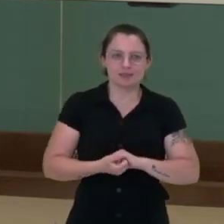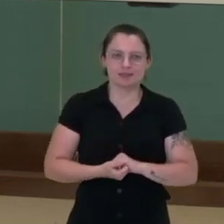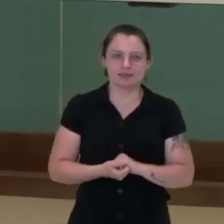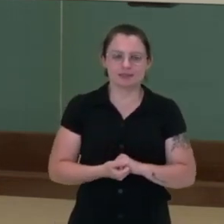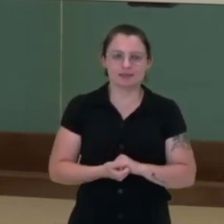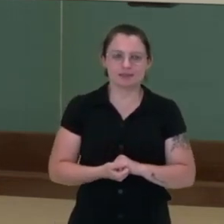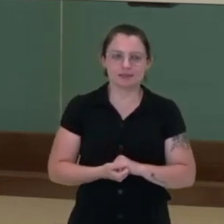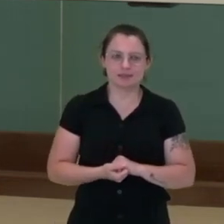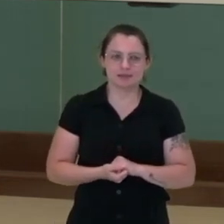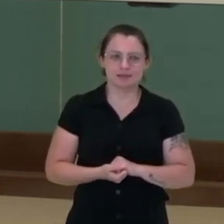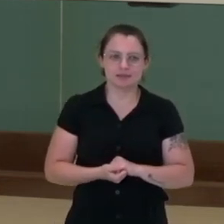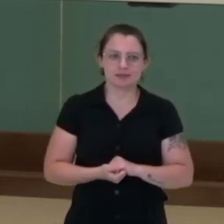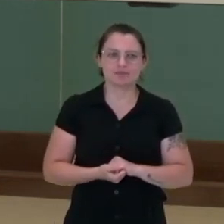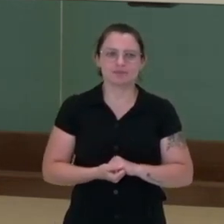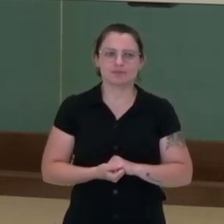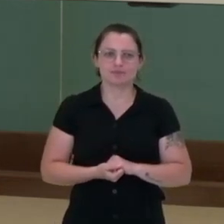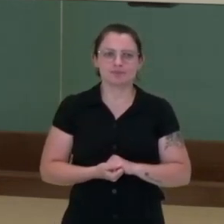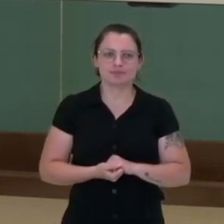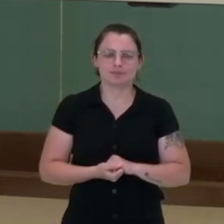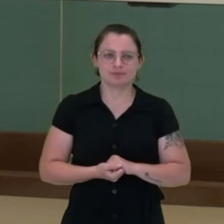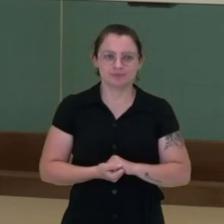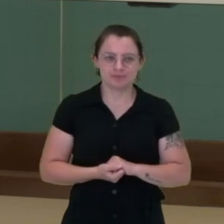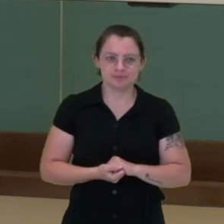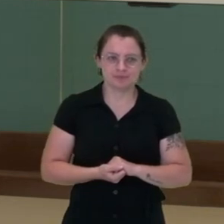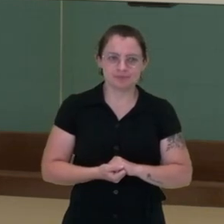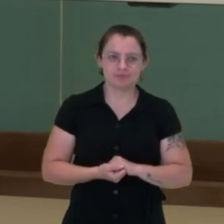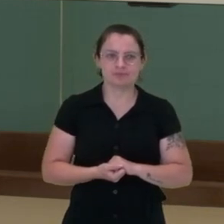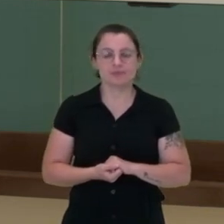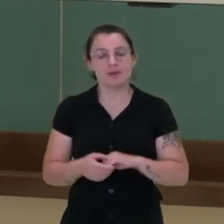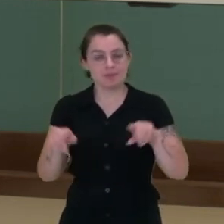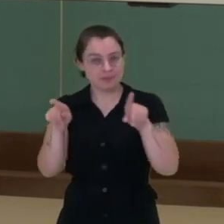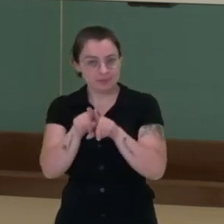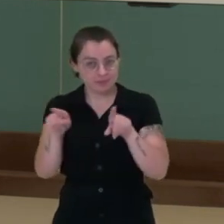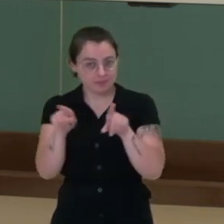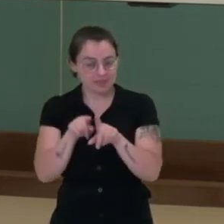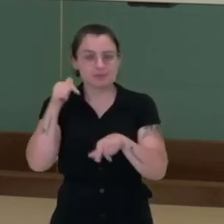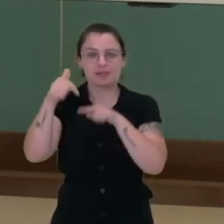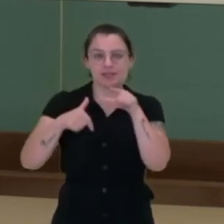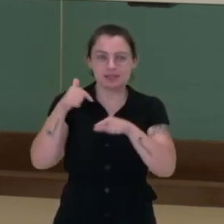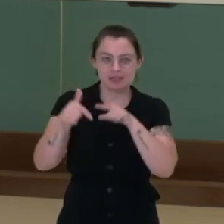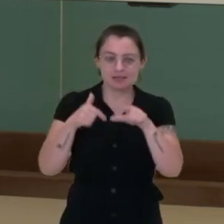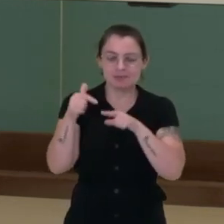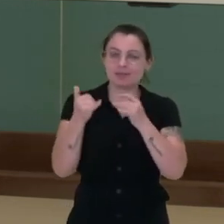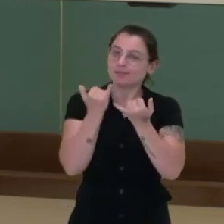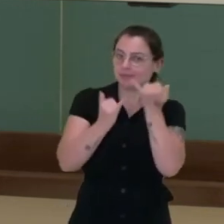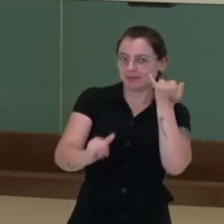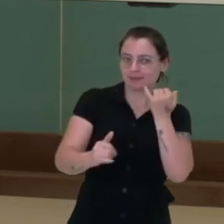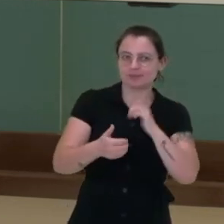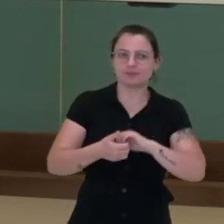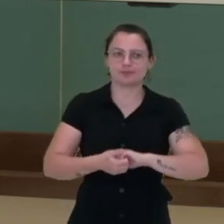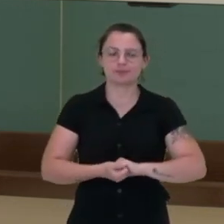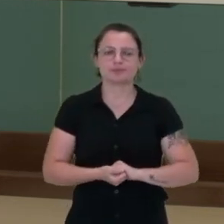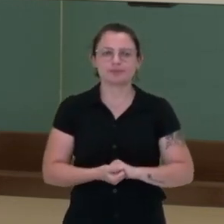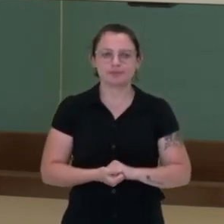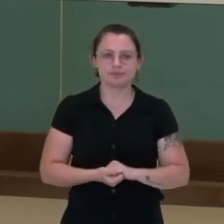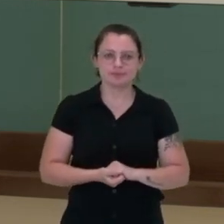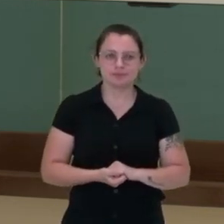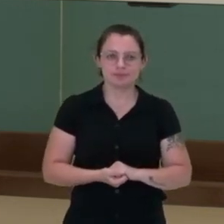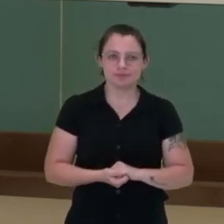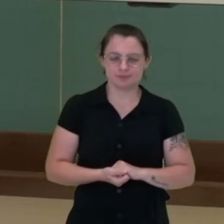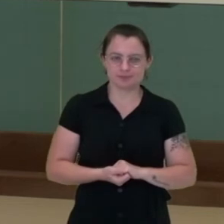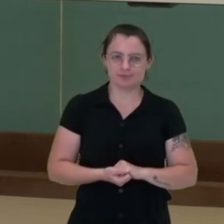juntei várias células musculares cardíacas. Desempenham a mesma função e têm um formato semelhante. Forma o tecido muscular